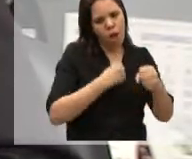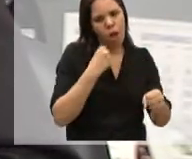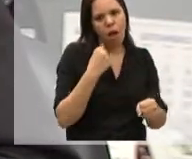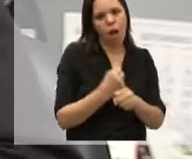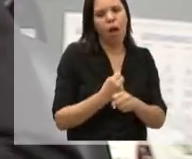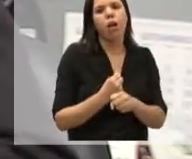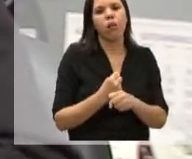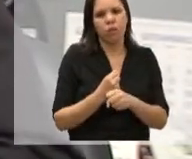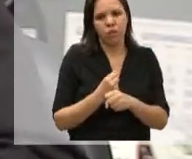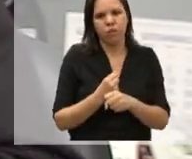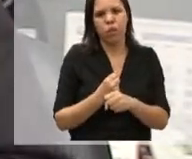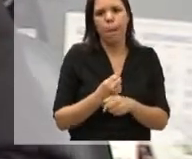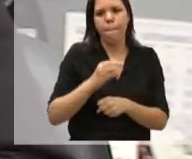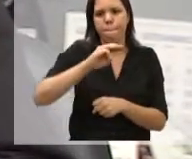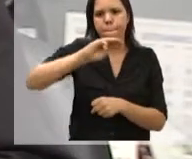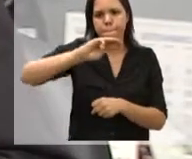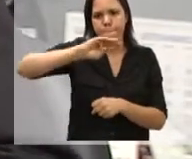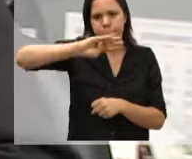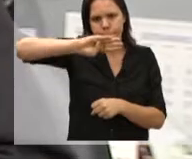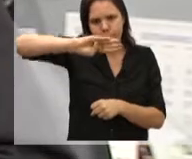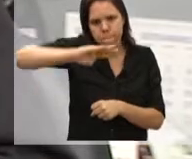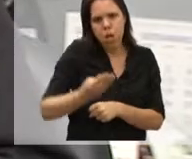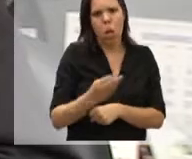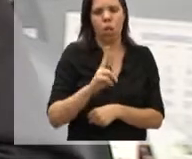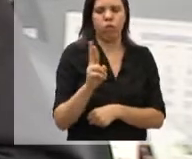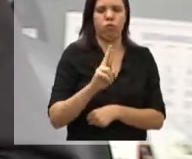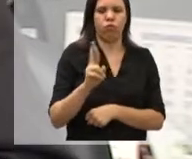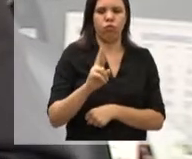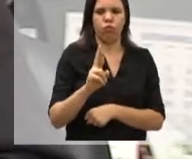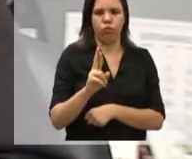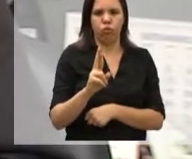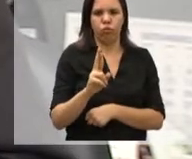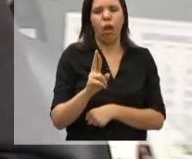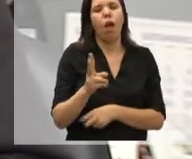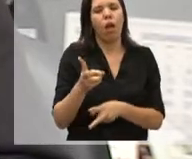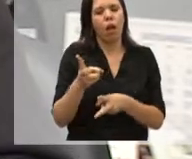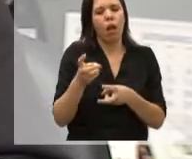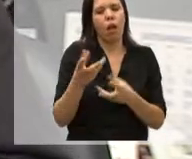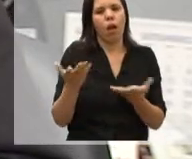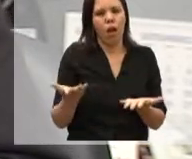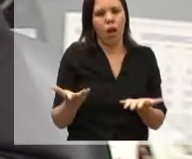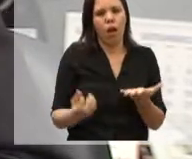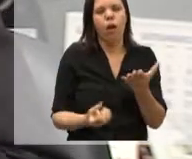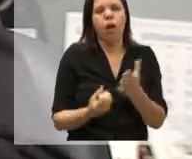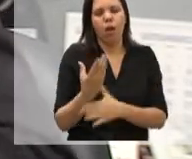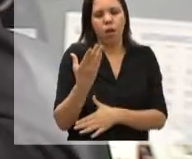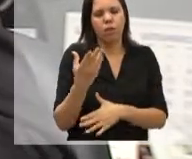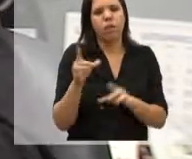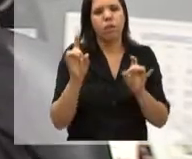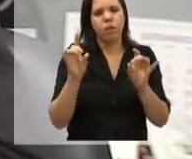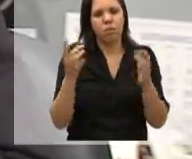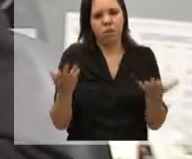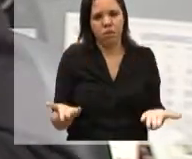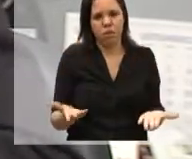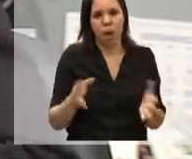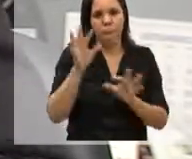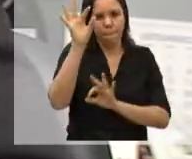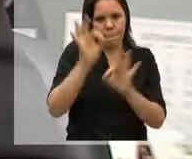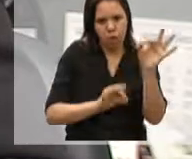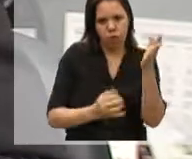do Executivo de mais de bilhões de reais. Mas eu vejo com muito carinho também essas situações, além dos projetos